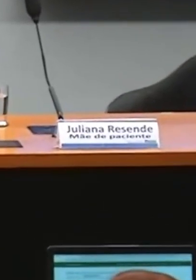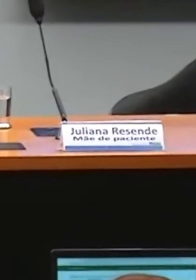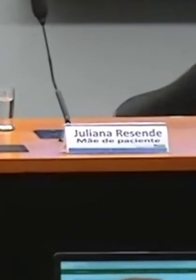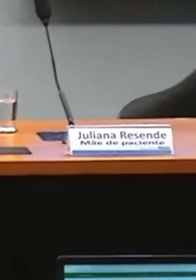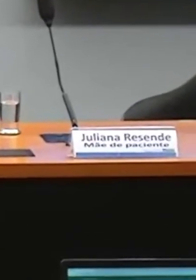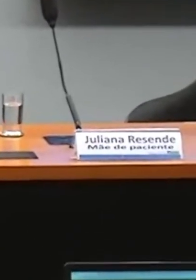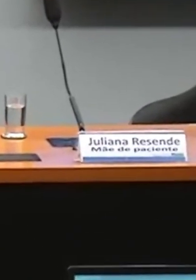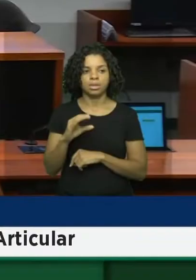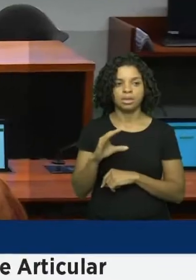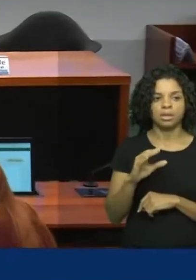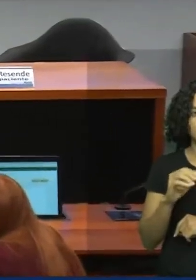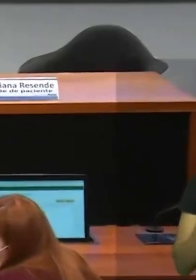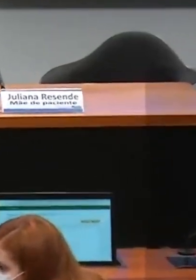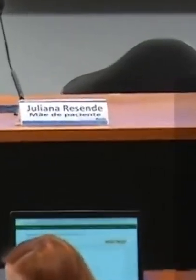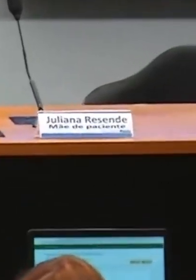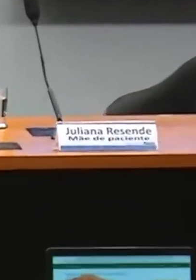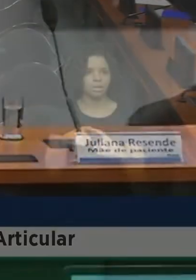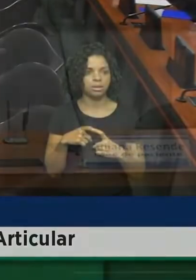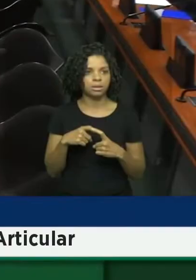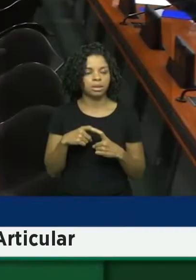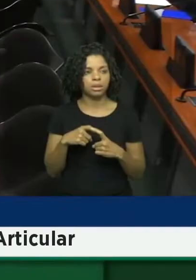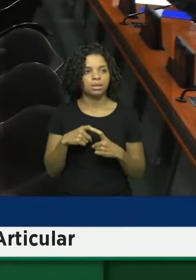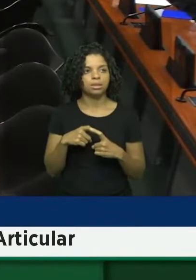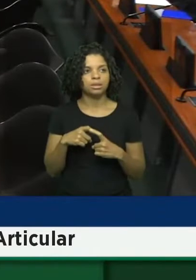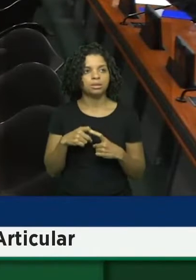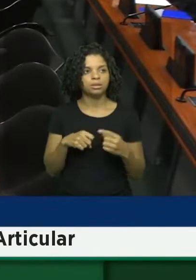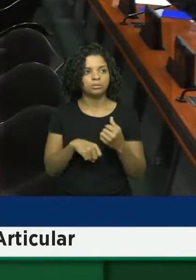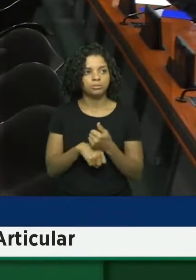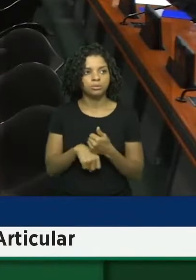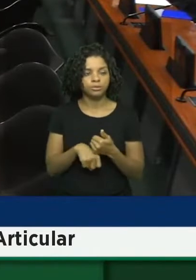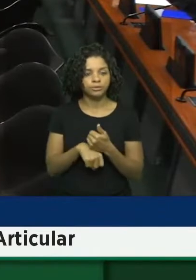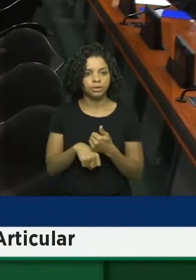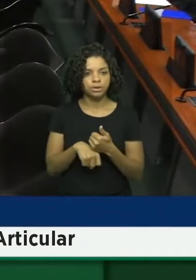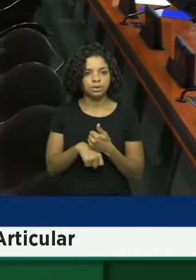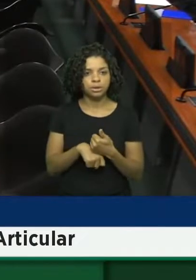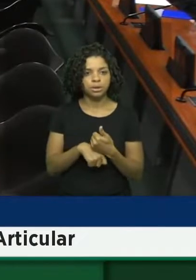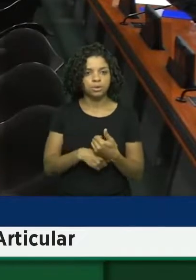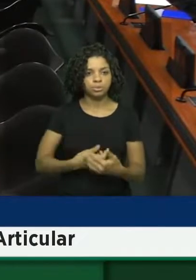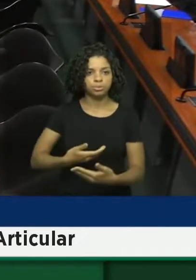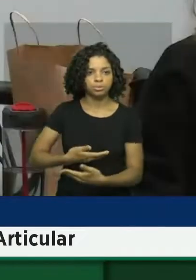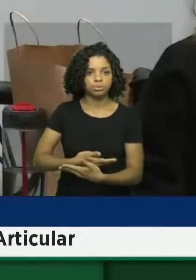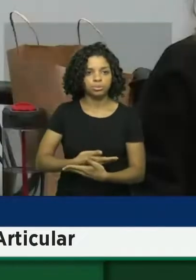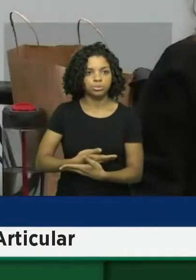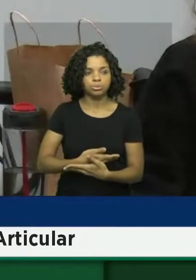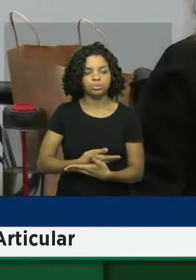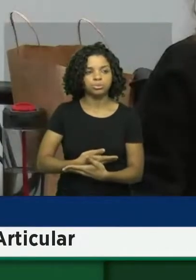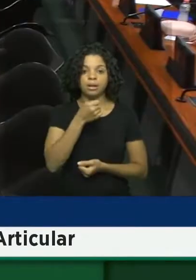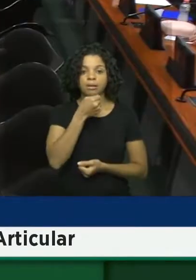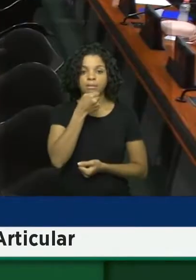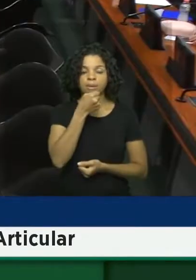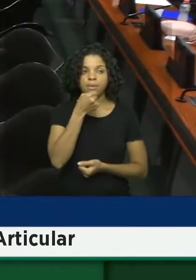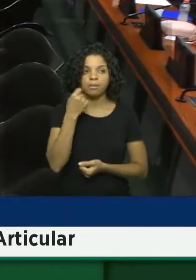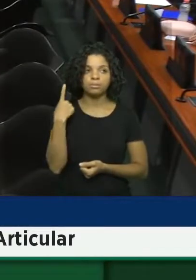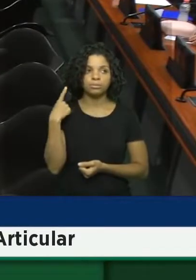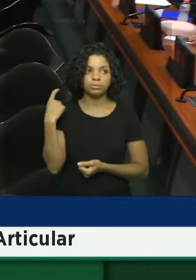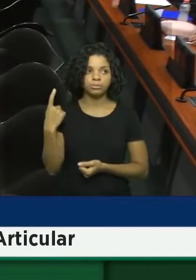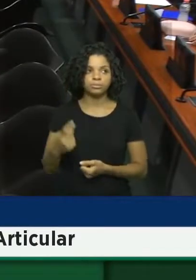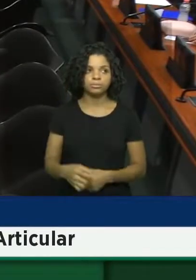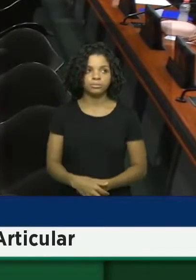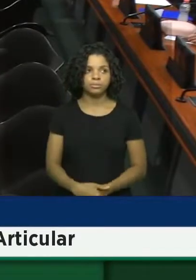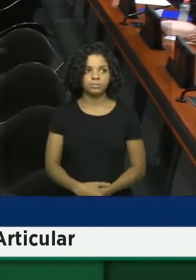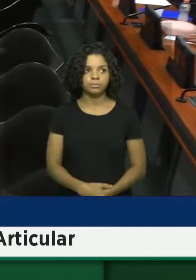Trevezani, ela que é médica da Secretaria do Estado de Saúde do Distrito Federal. Boa